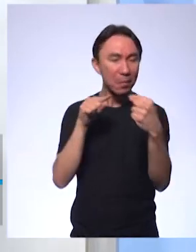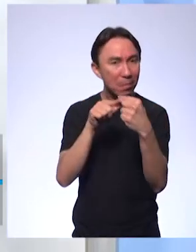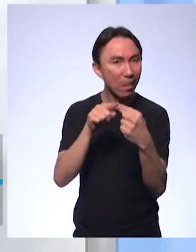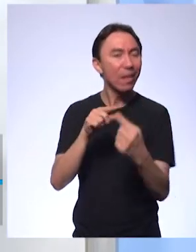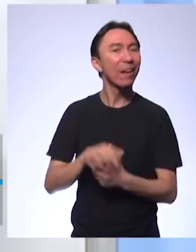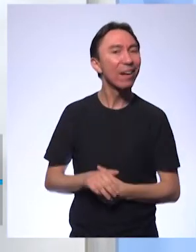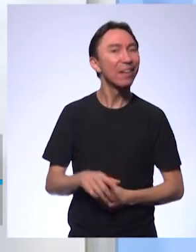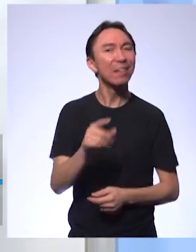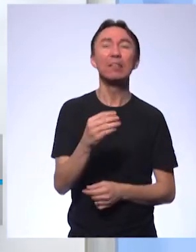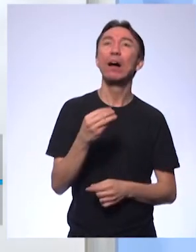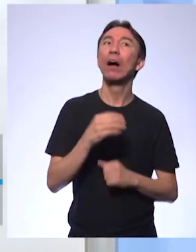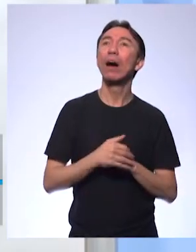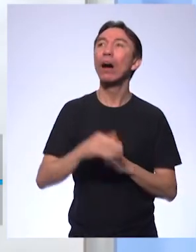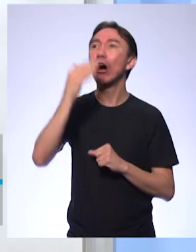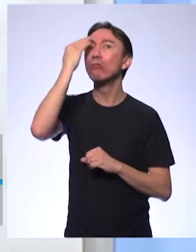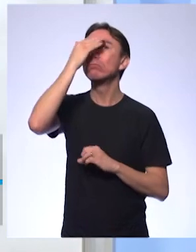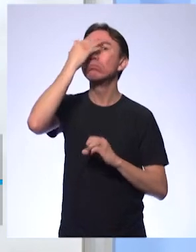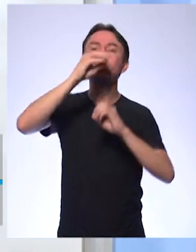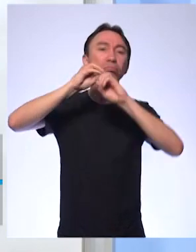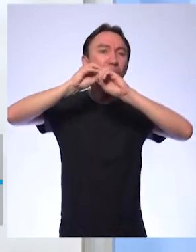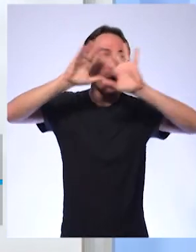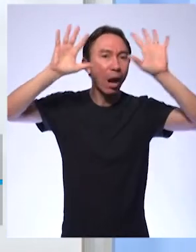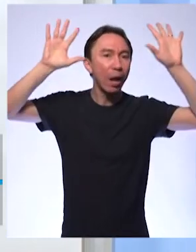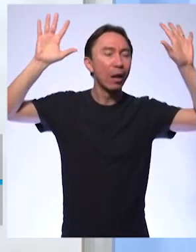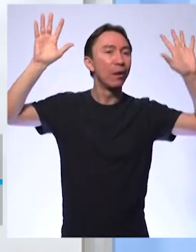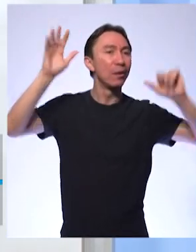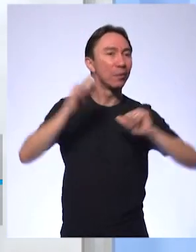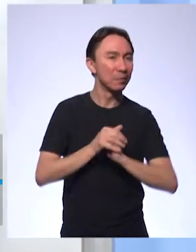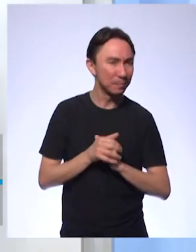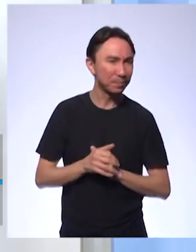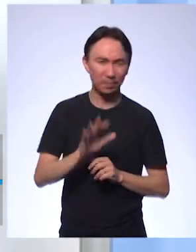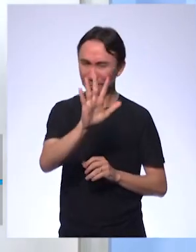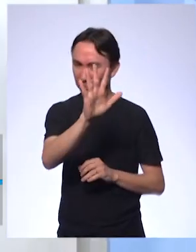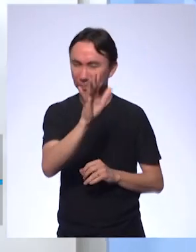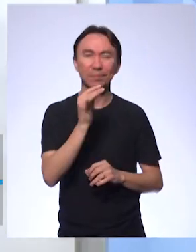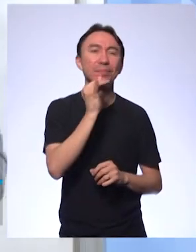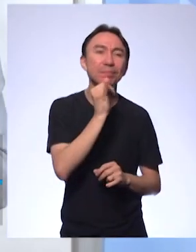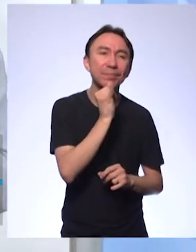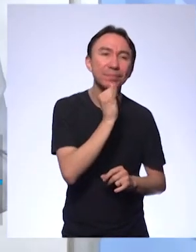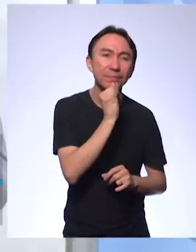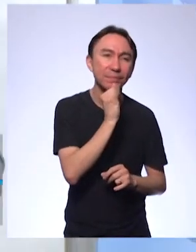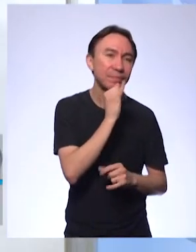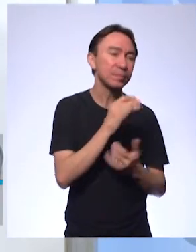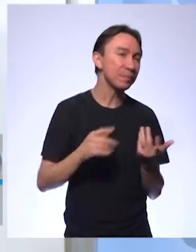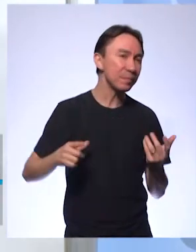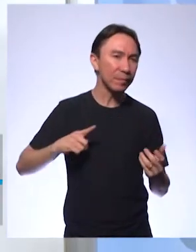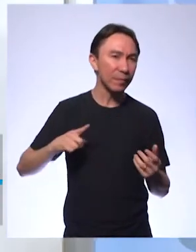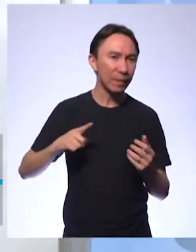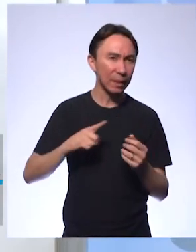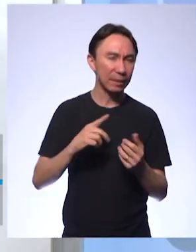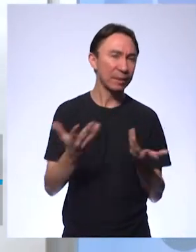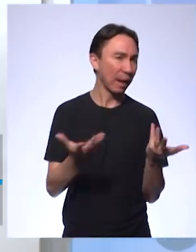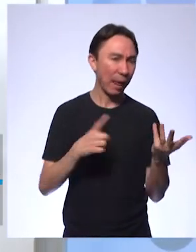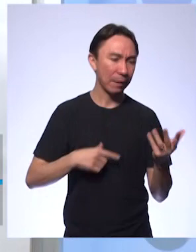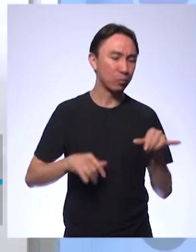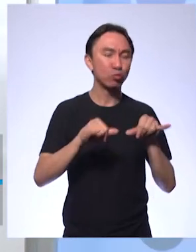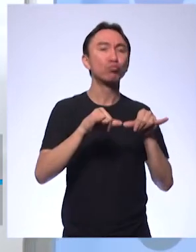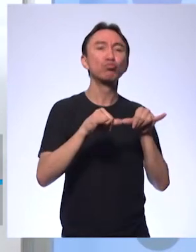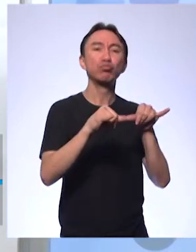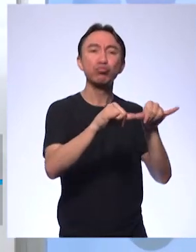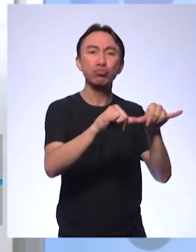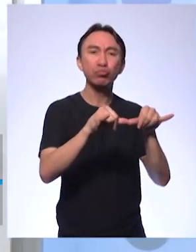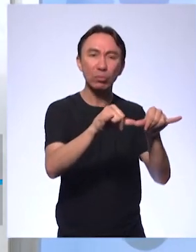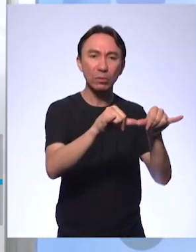aí você consegue um entendimento bem legal sexto ano. Entendeu? Então, olha só, a gente tem aí nos mercados e tudo mais um tipo